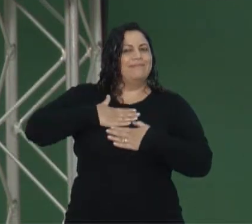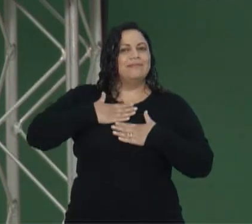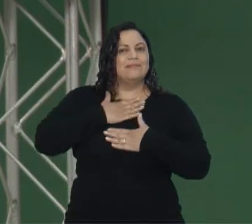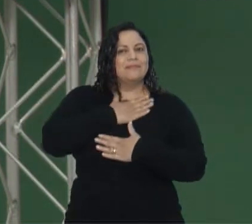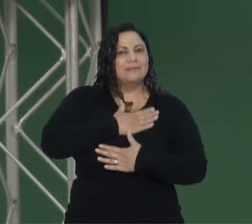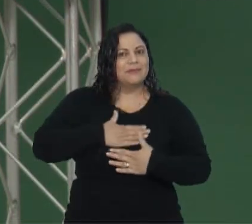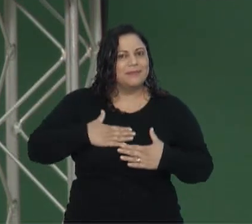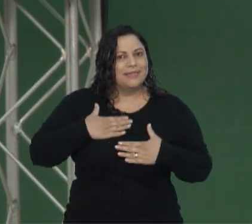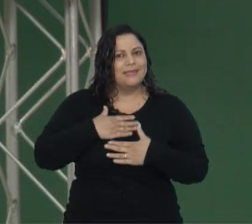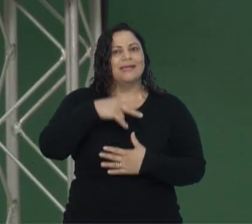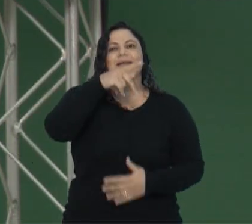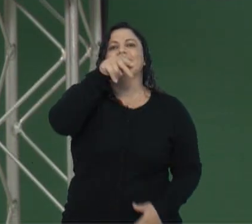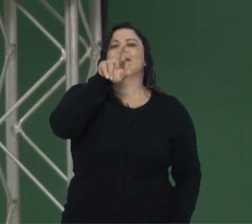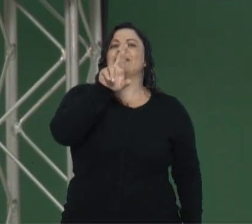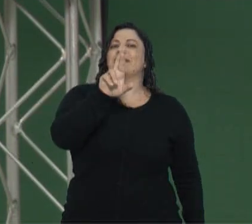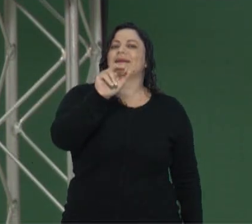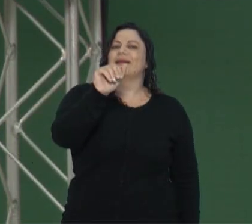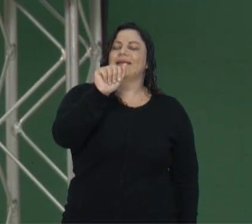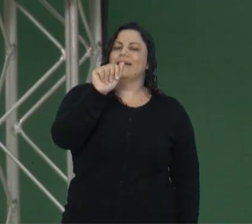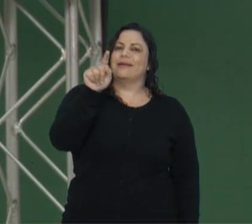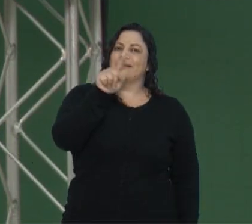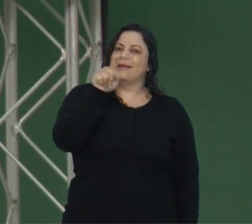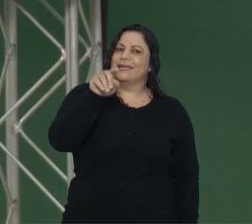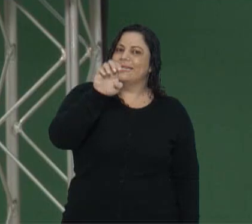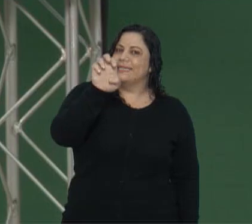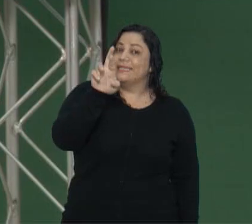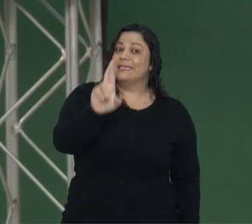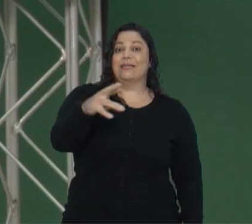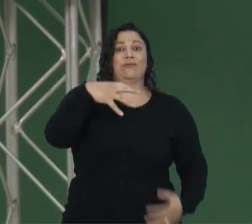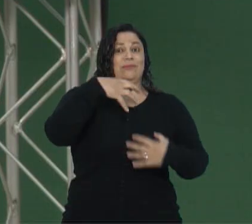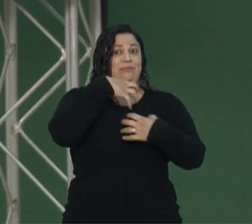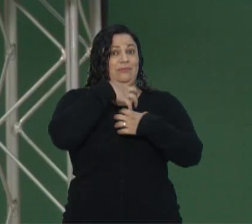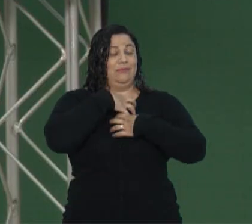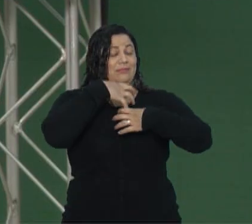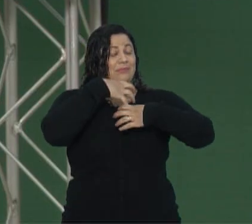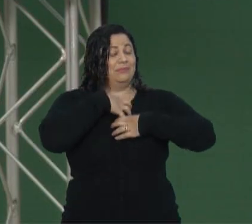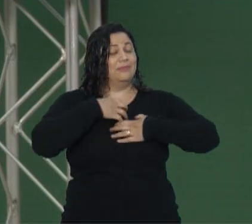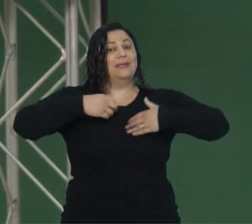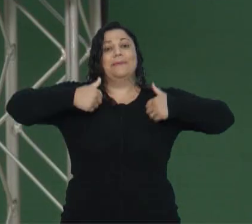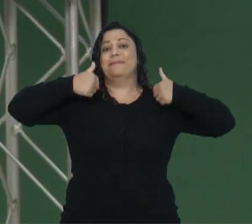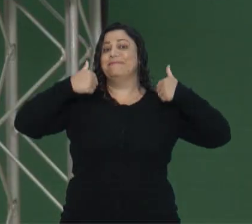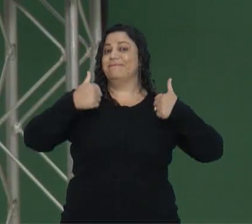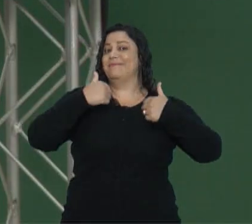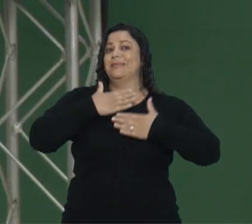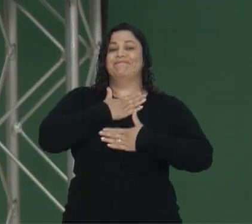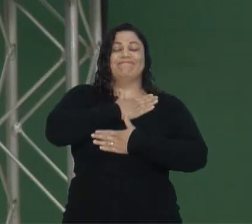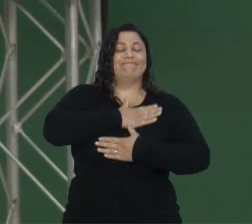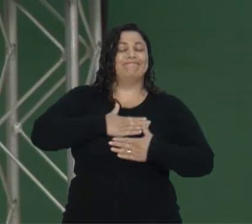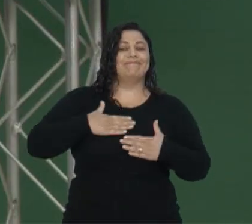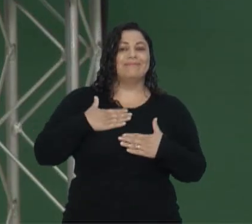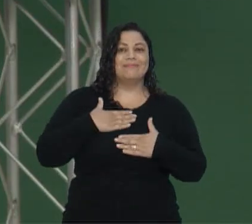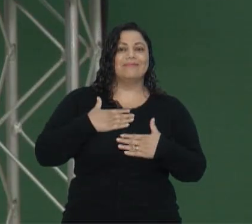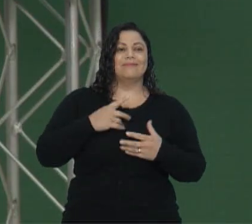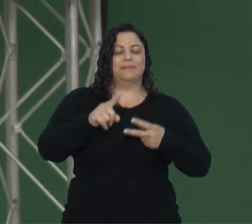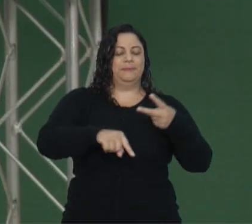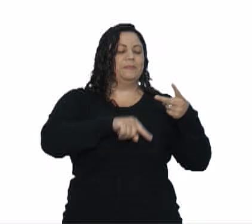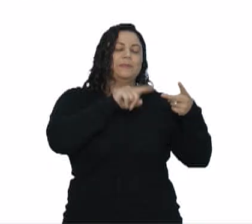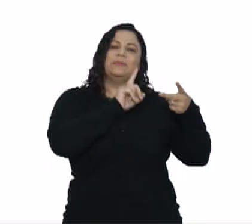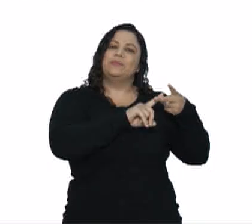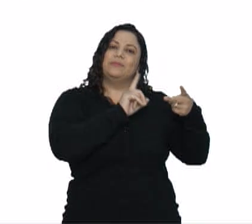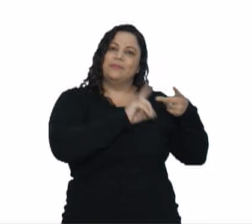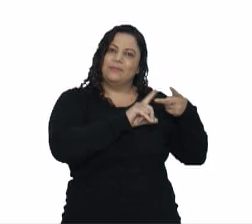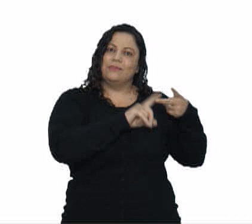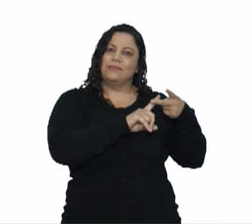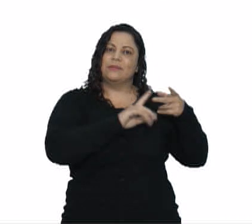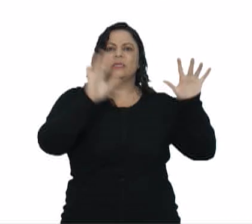Então, felicidade está ligado a você se sentir bem, ao prazer aí da vida. Segundo, o segundo aspecto